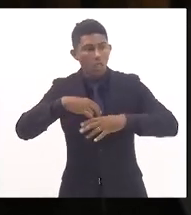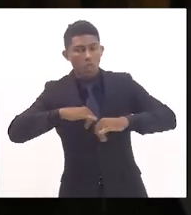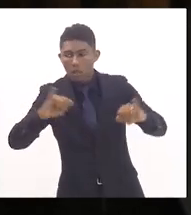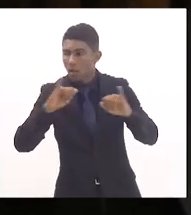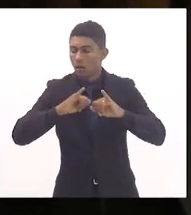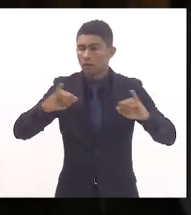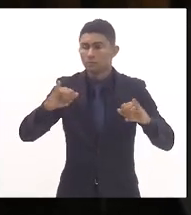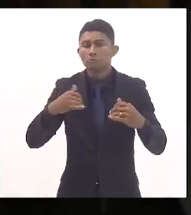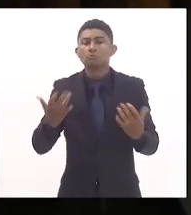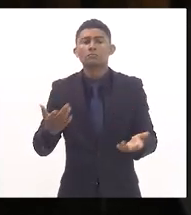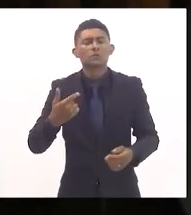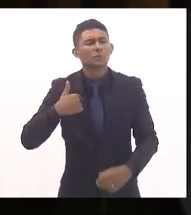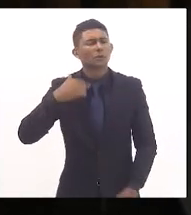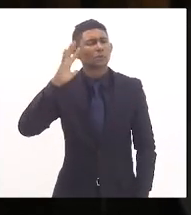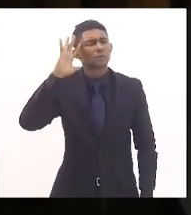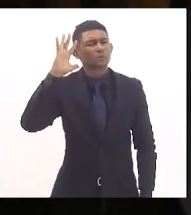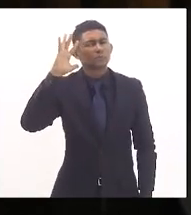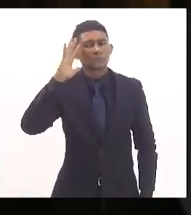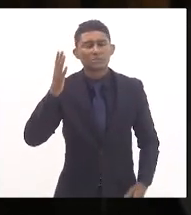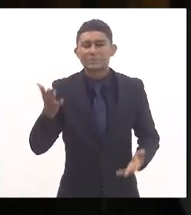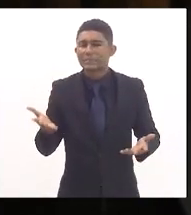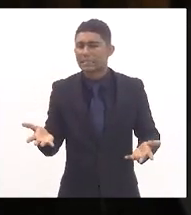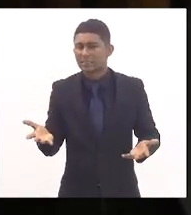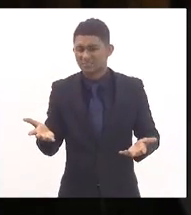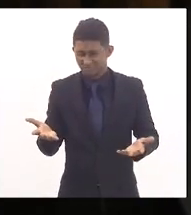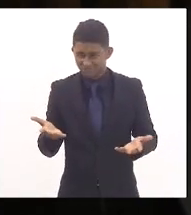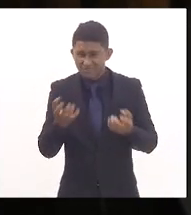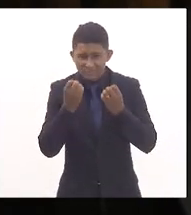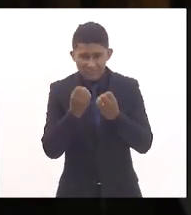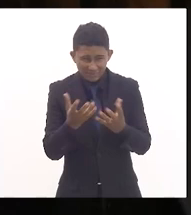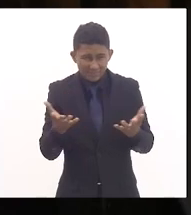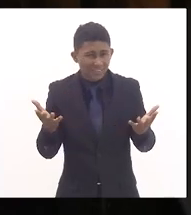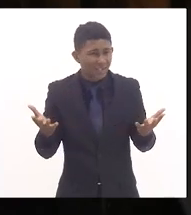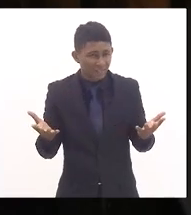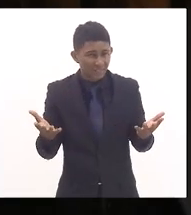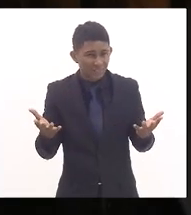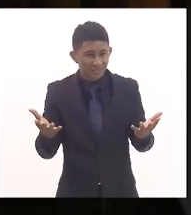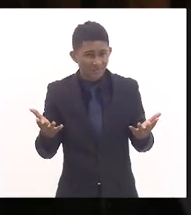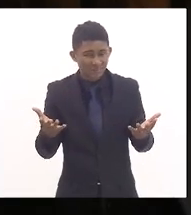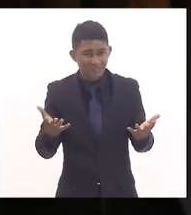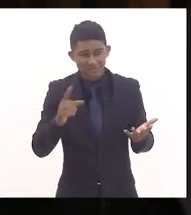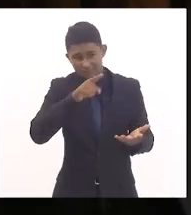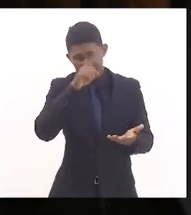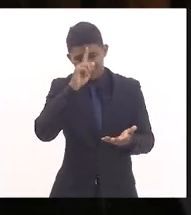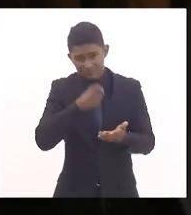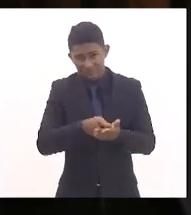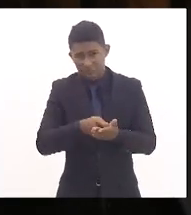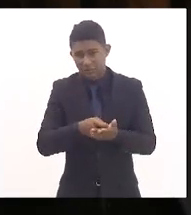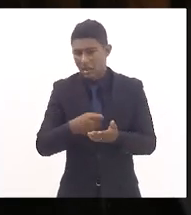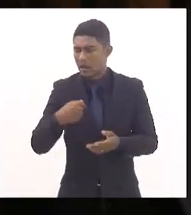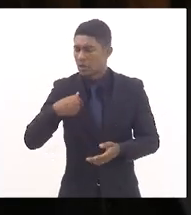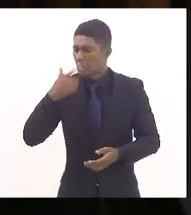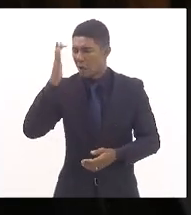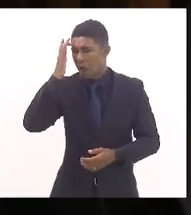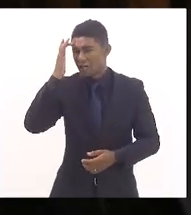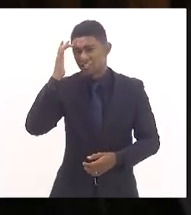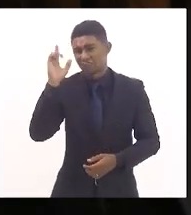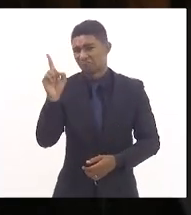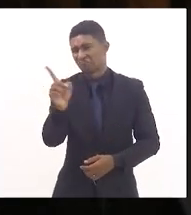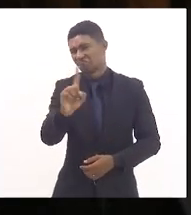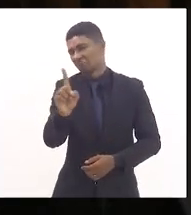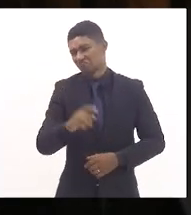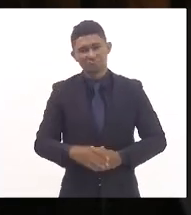pergunto será essa medida oportuna e no meu entendimento não porque na verdade